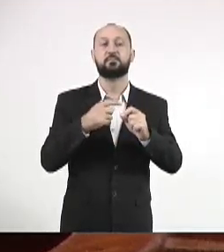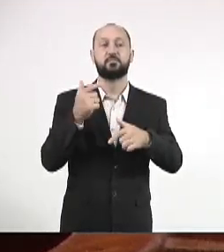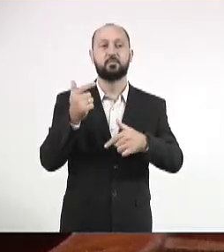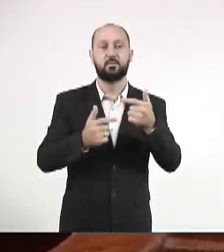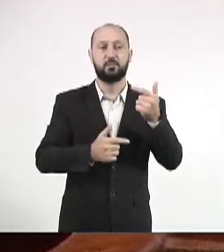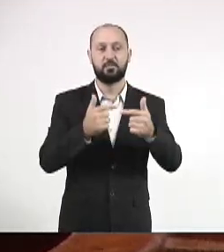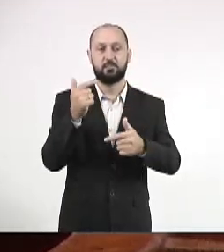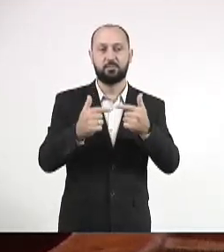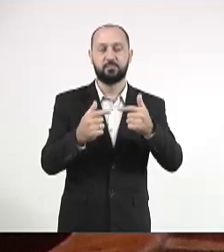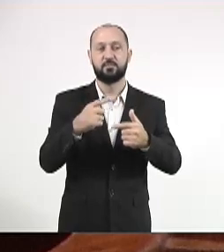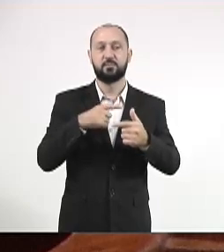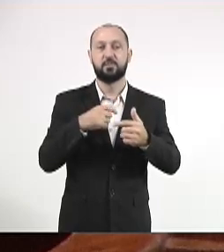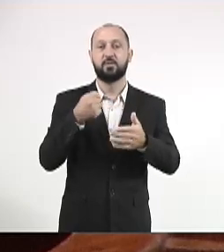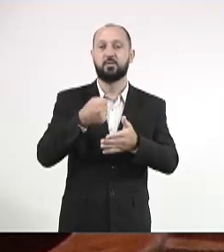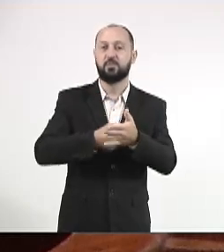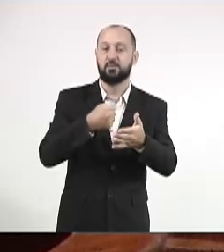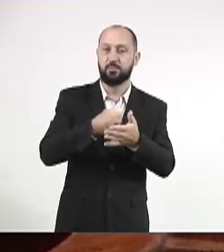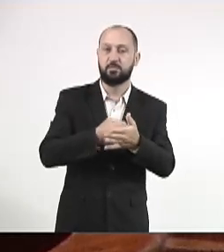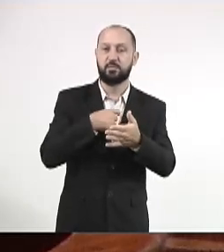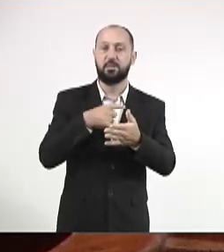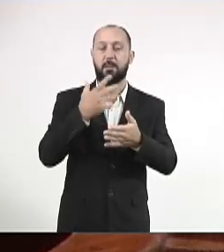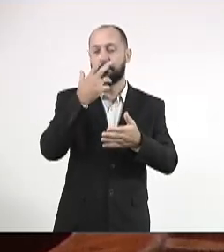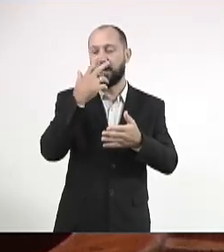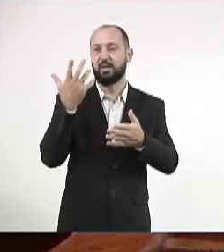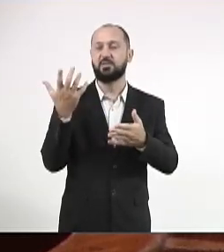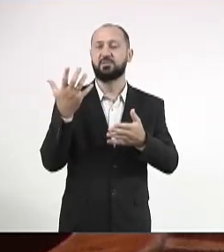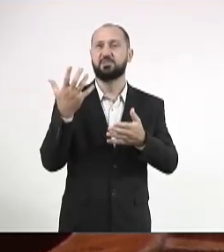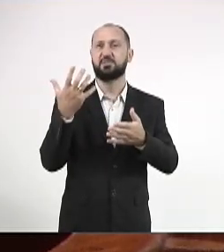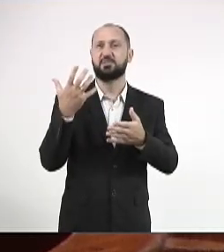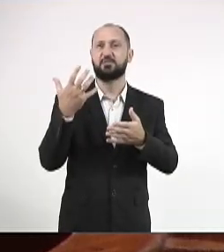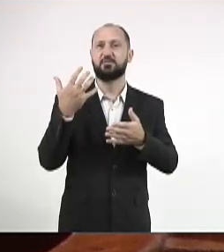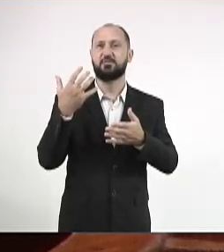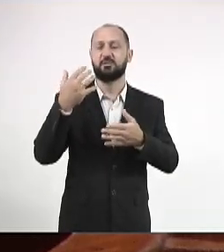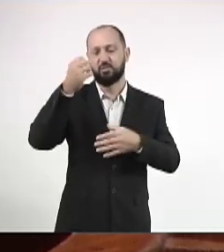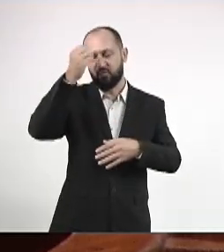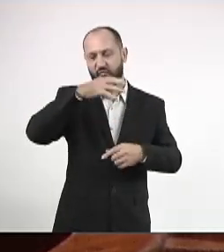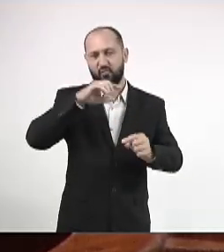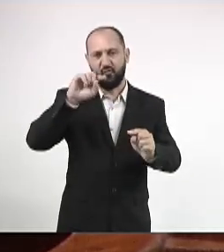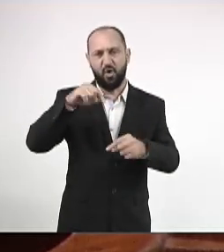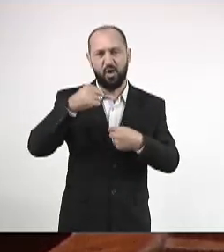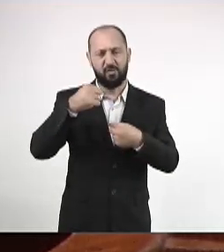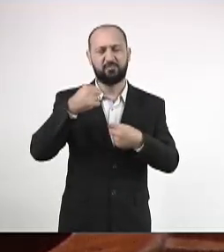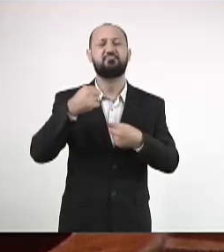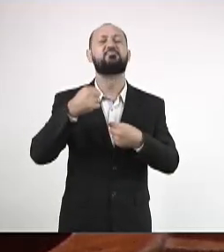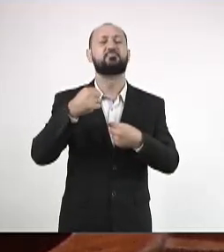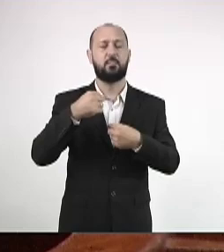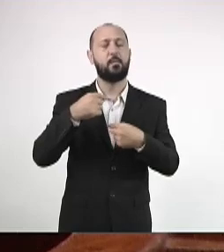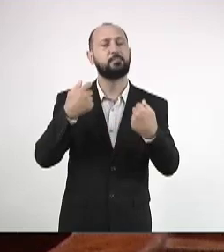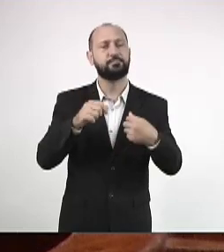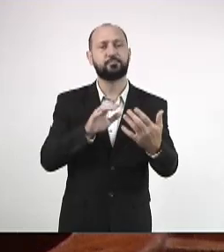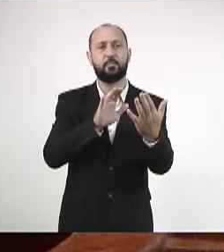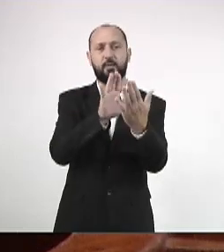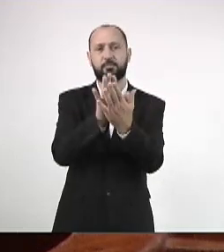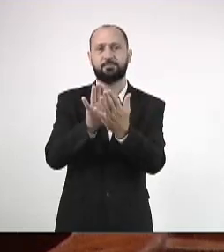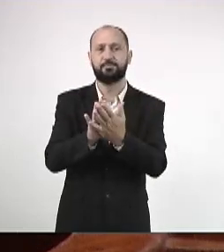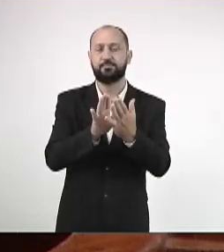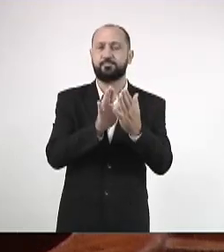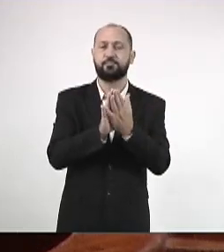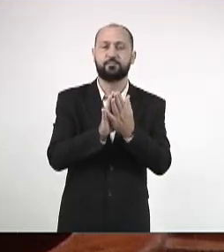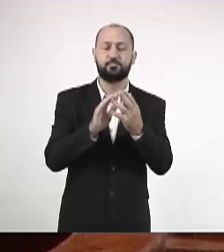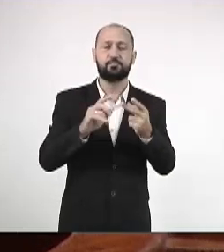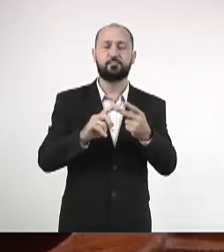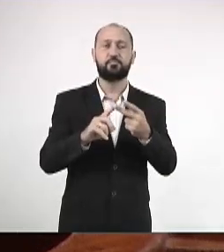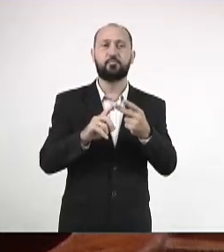política que, além de nos obrigar, também nos violentam. Então, nós tivemos que fazer esses enfrentamentos.